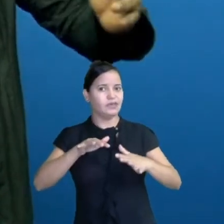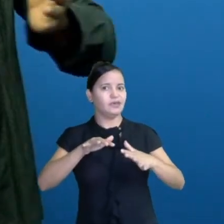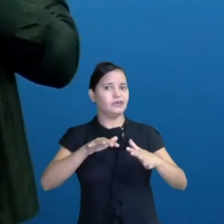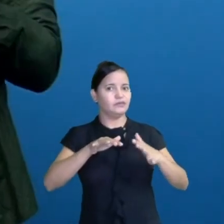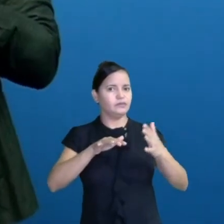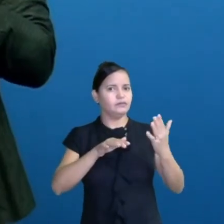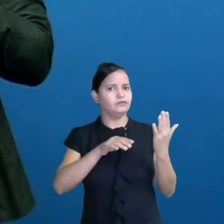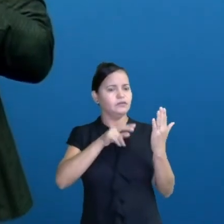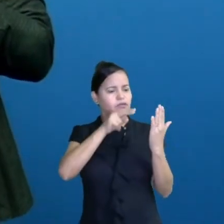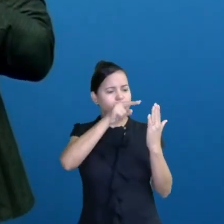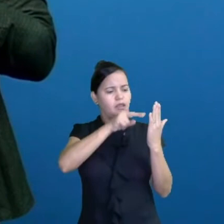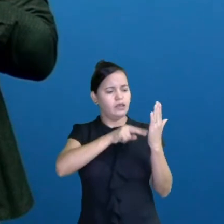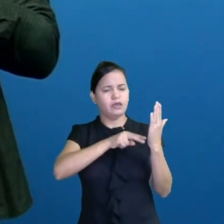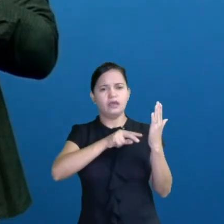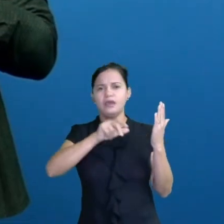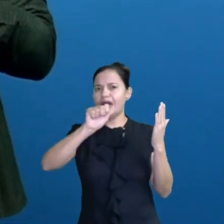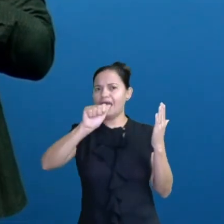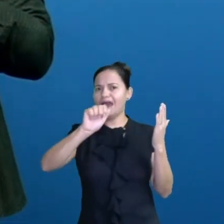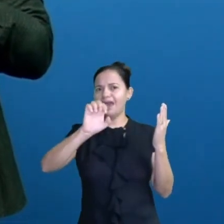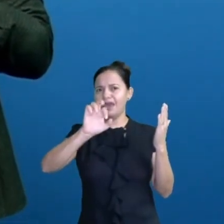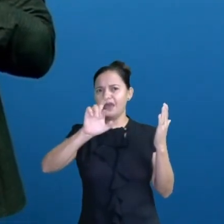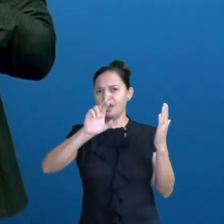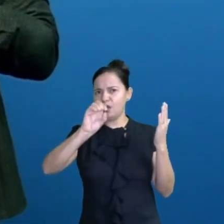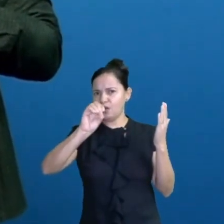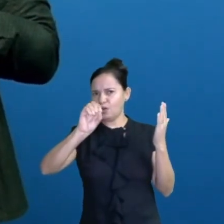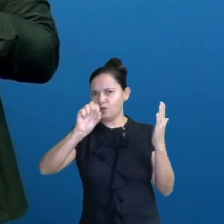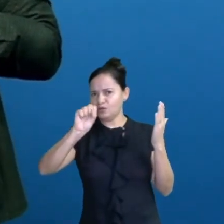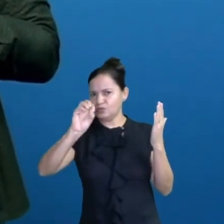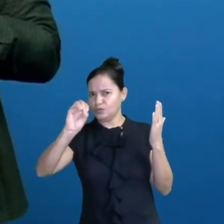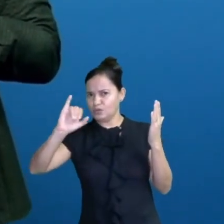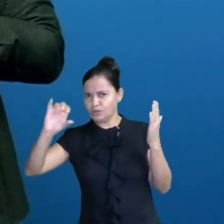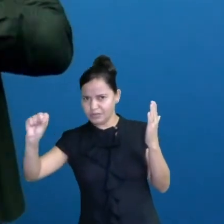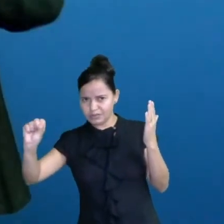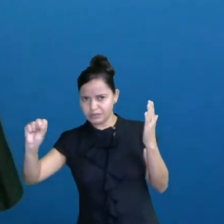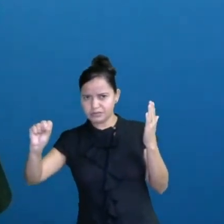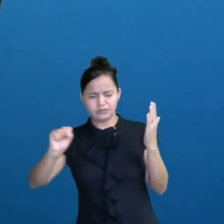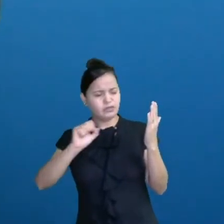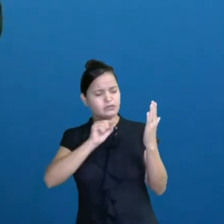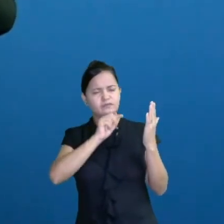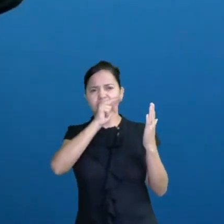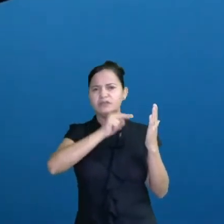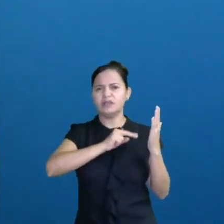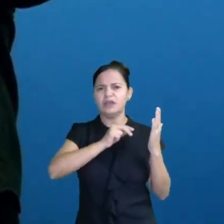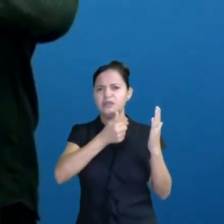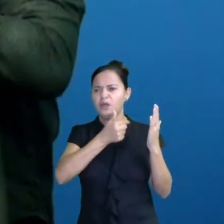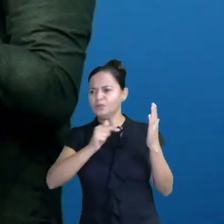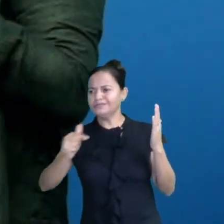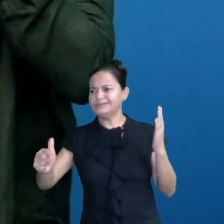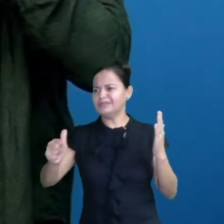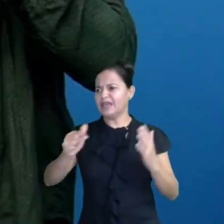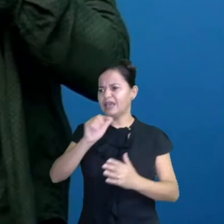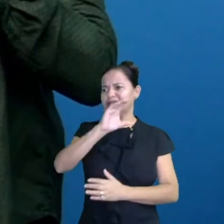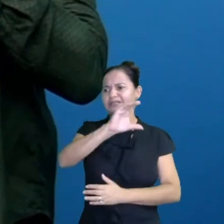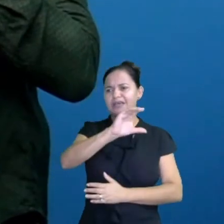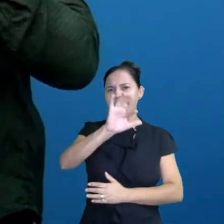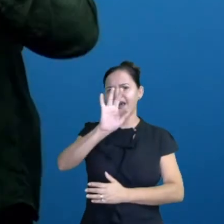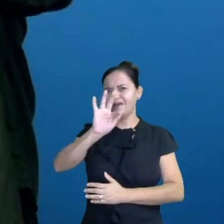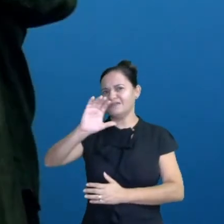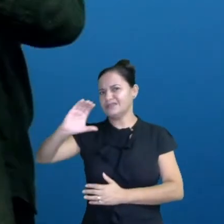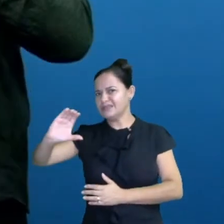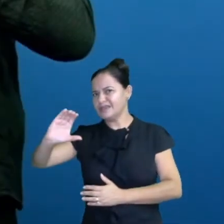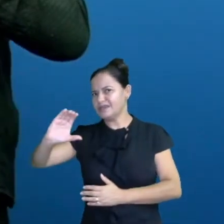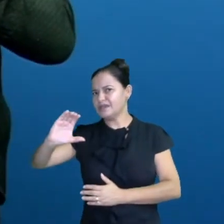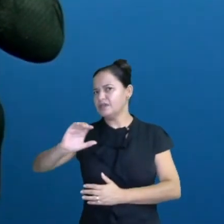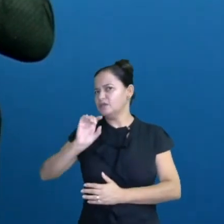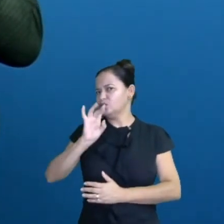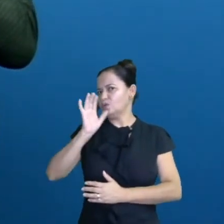aerosóis, tudo isso, que diz lá, ó, claramente, não tem CF6. Faça um teste, faz essa olhadinha, por curiosidade, vocês